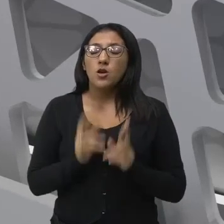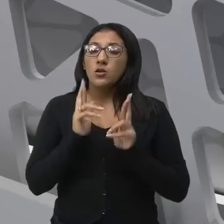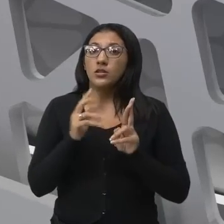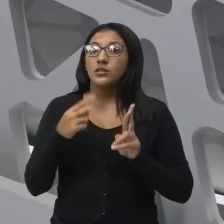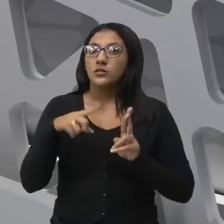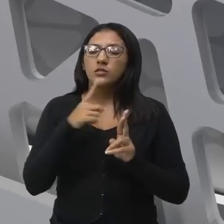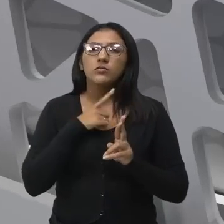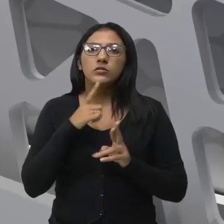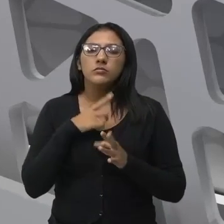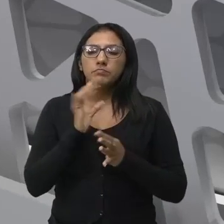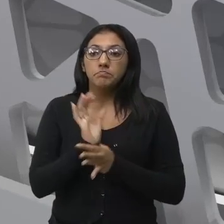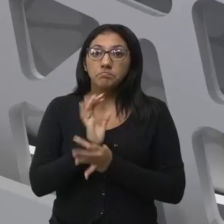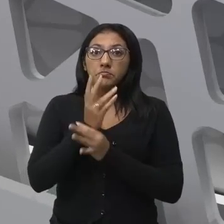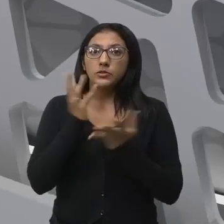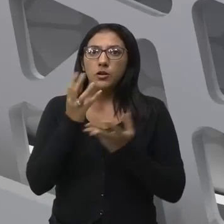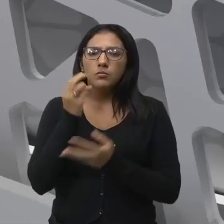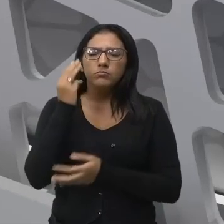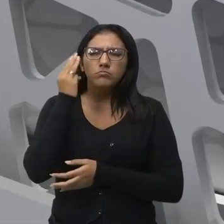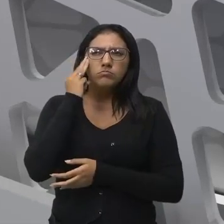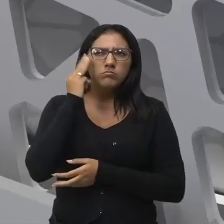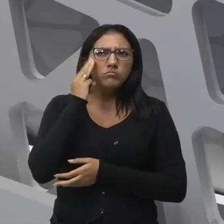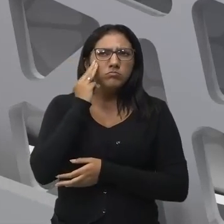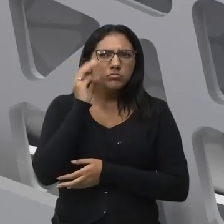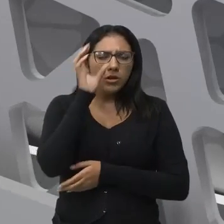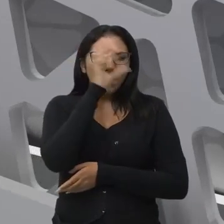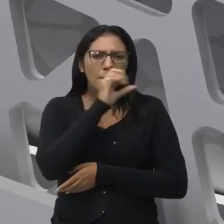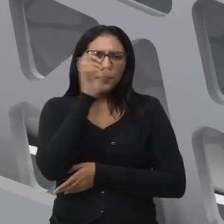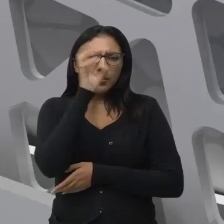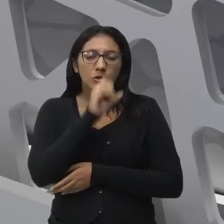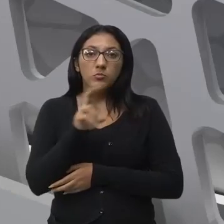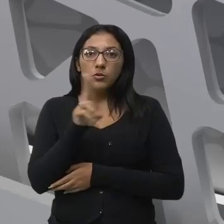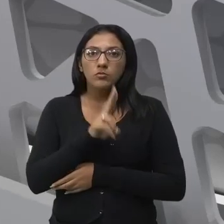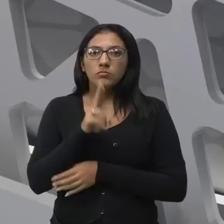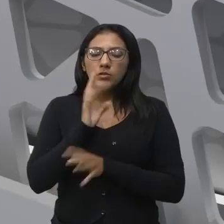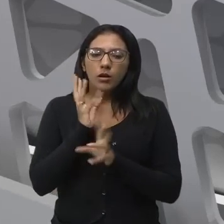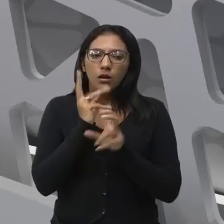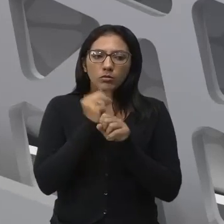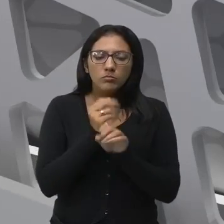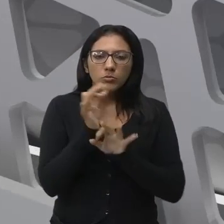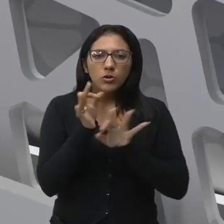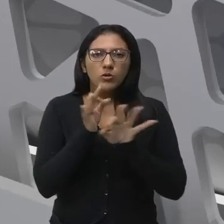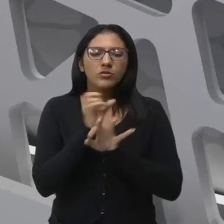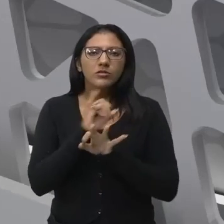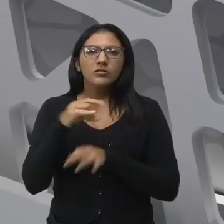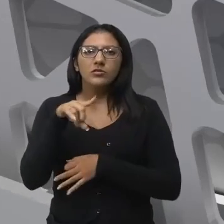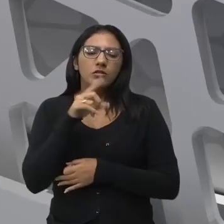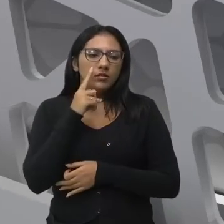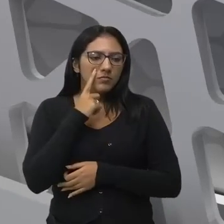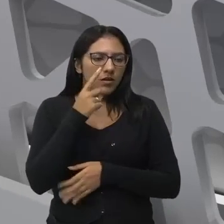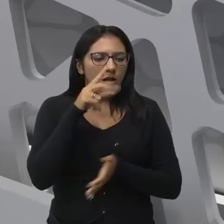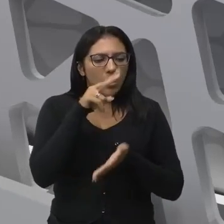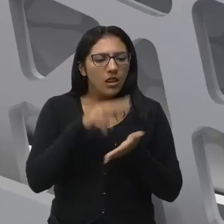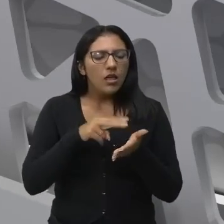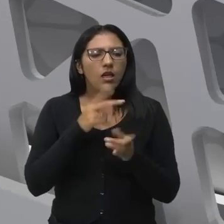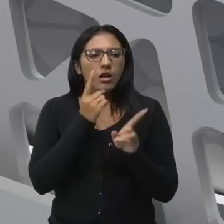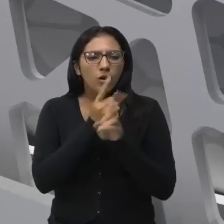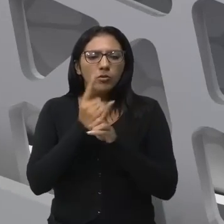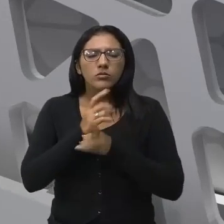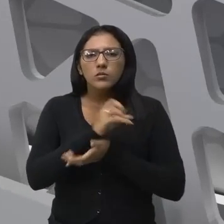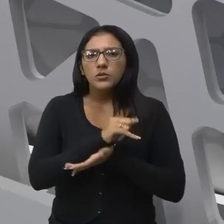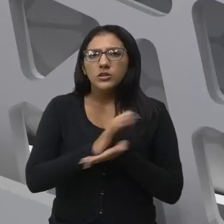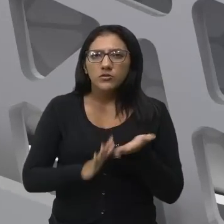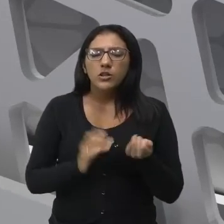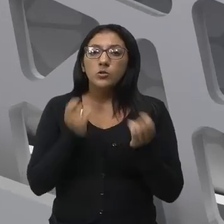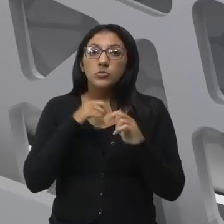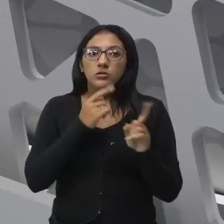uma maior segurança agora para tratar desse tema quando você encontrar aí algum problema nesse tipo, já estabelecer as